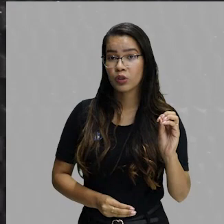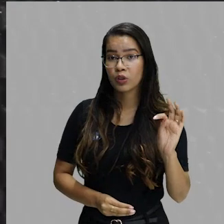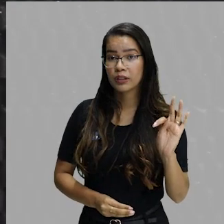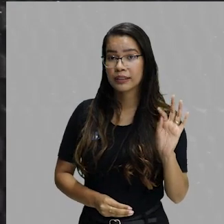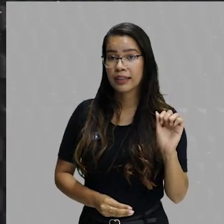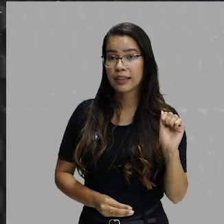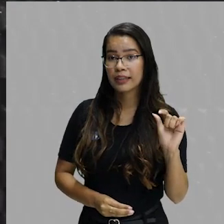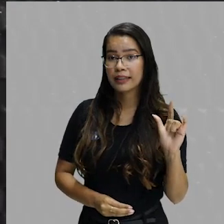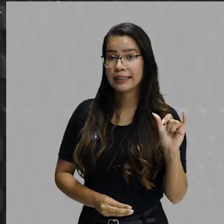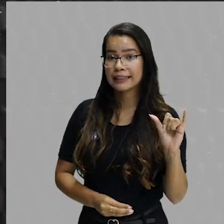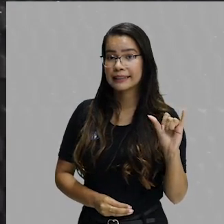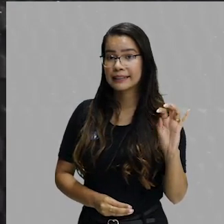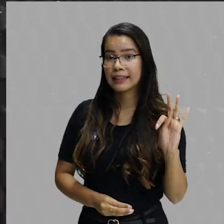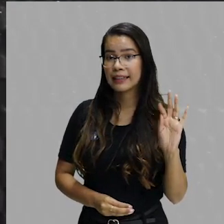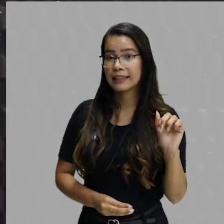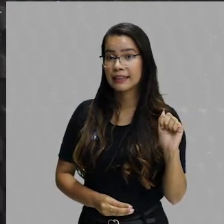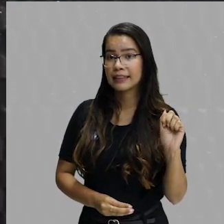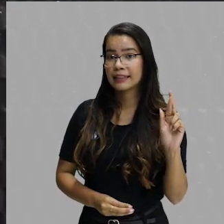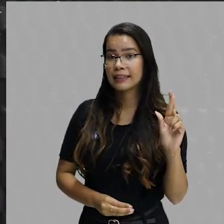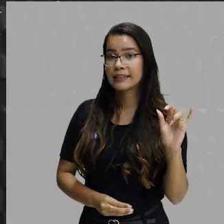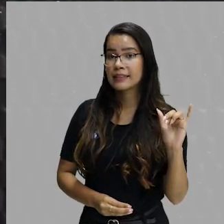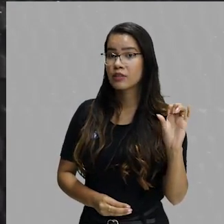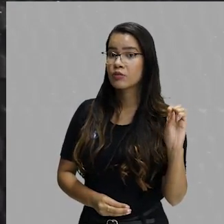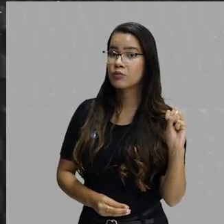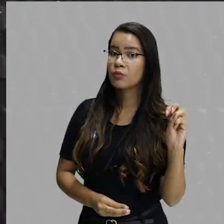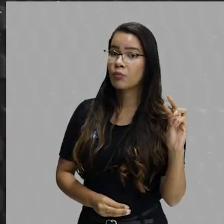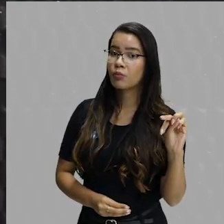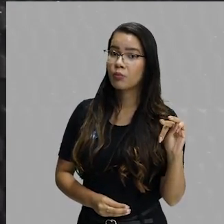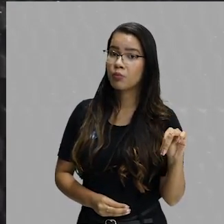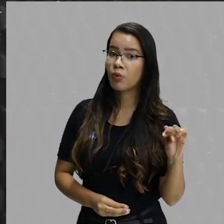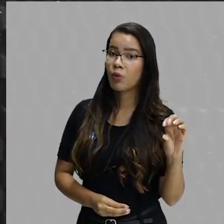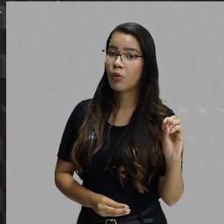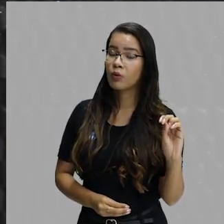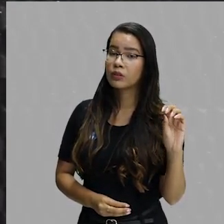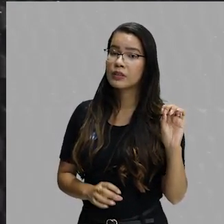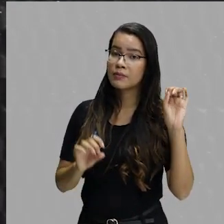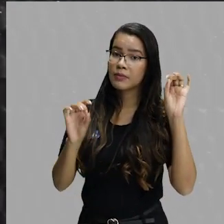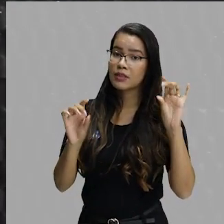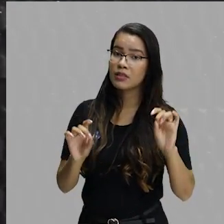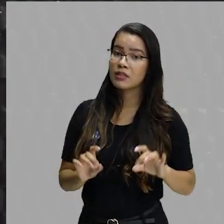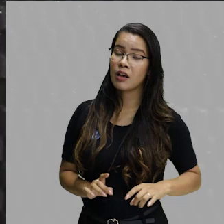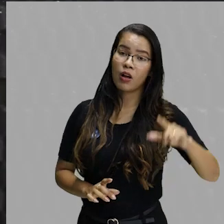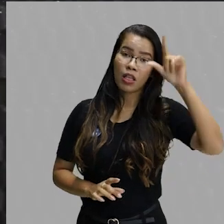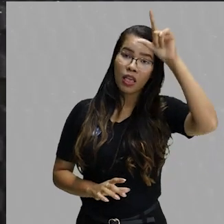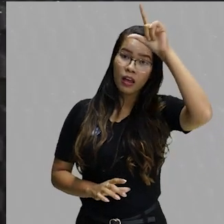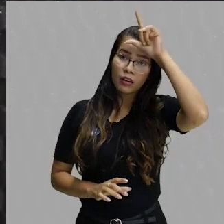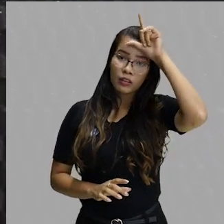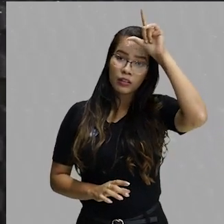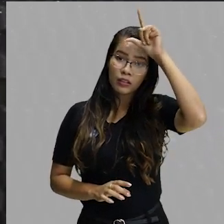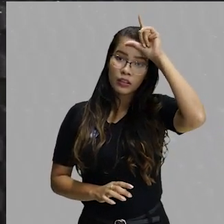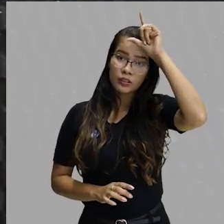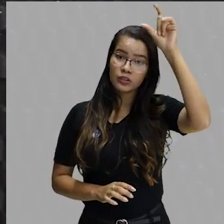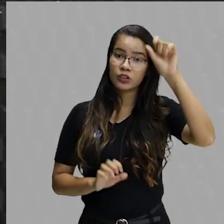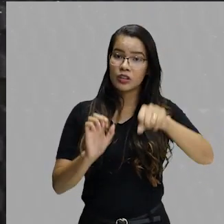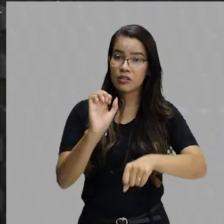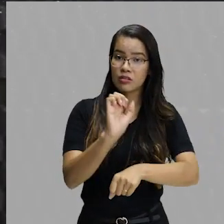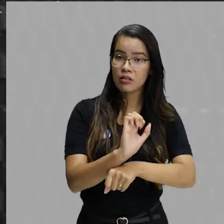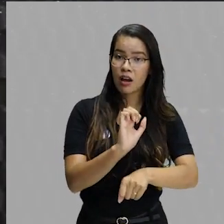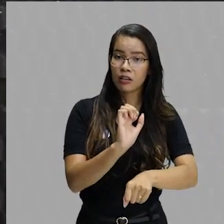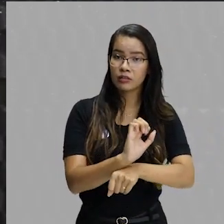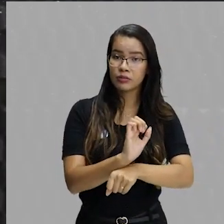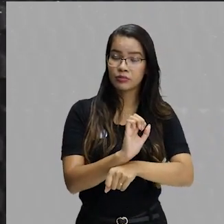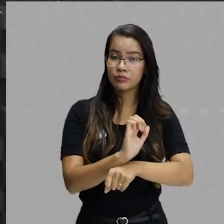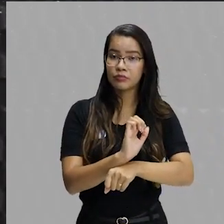de uma das principais lideranças de estados totalitários na Europa do período entre guerras, que é